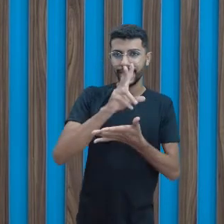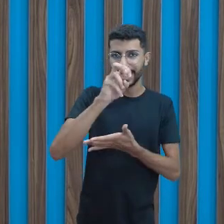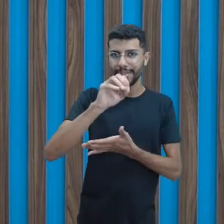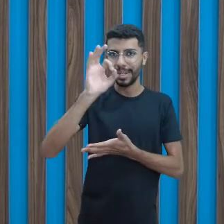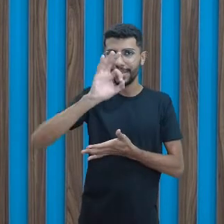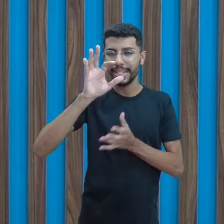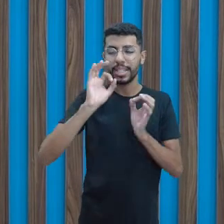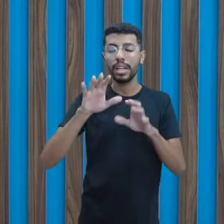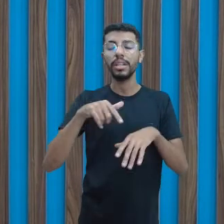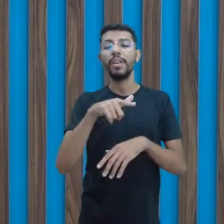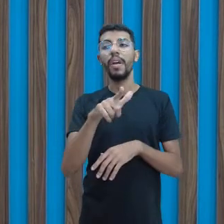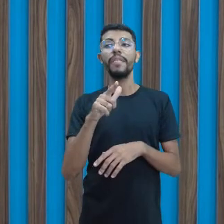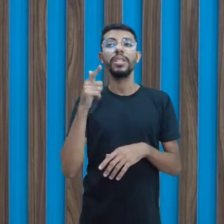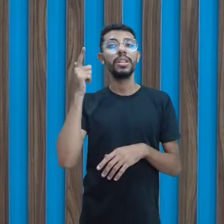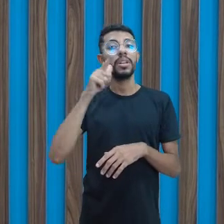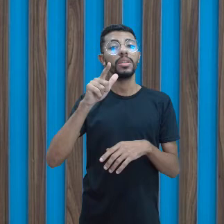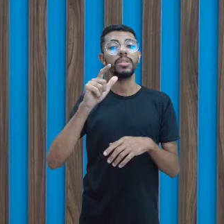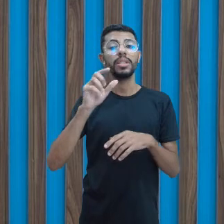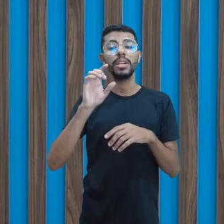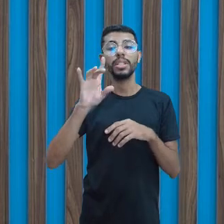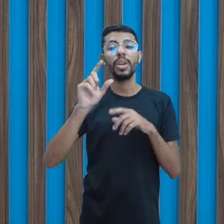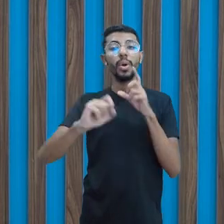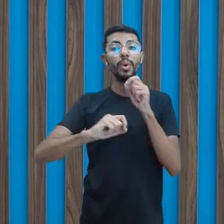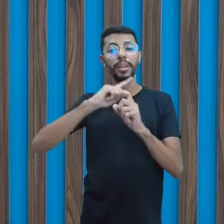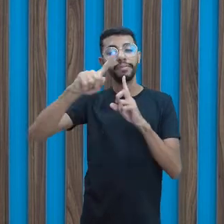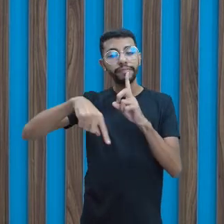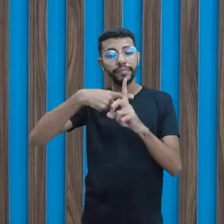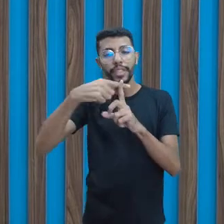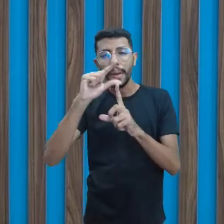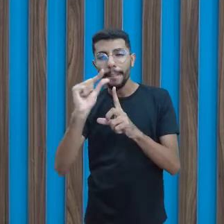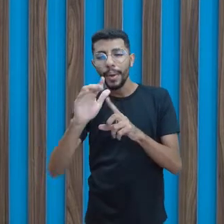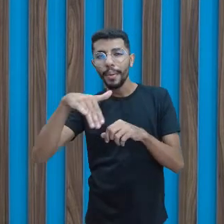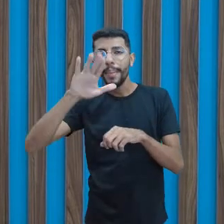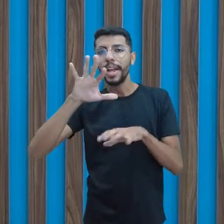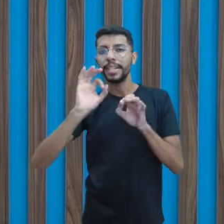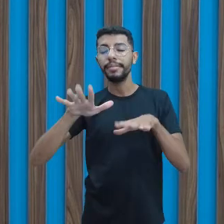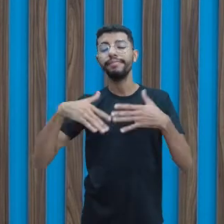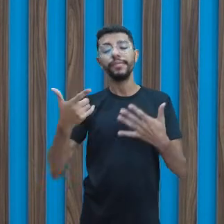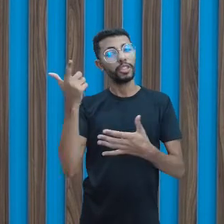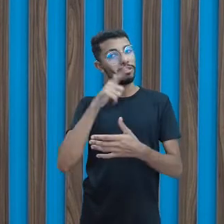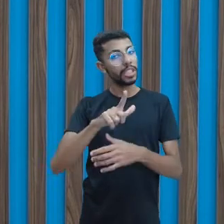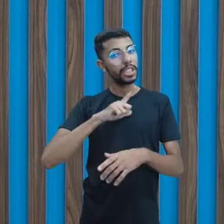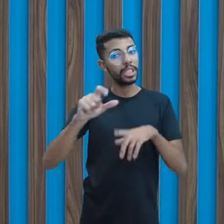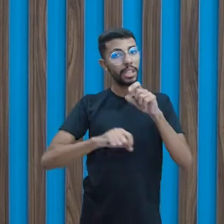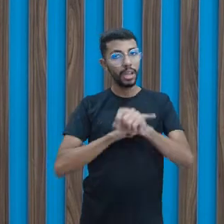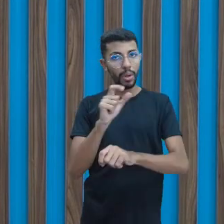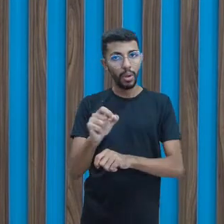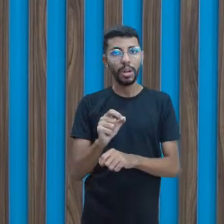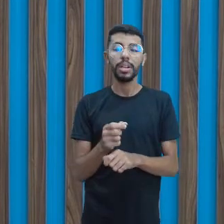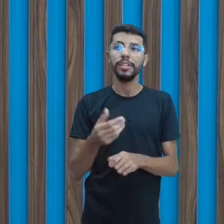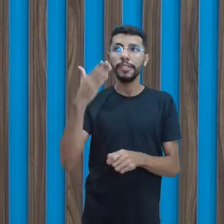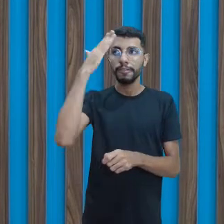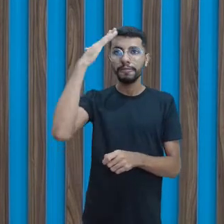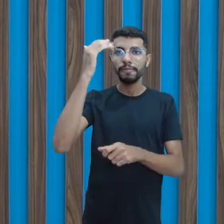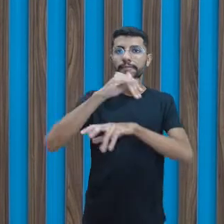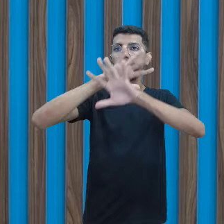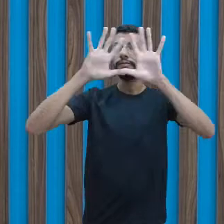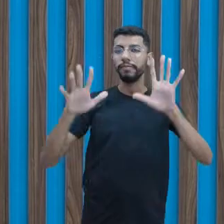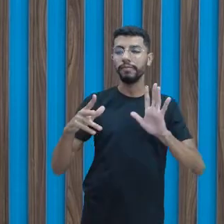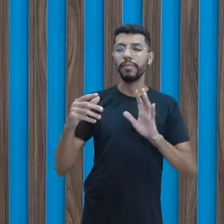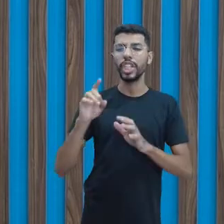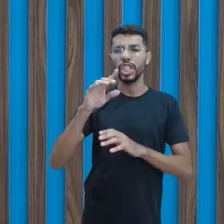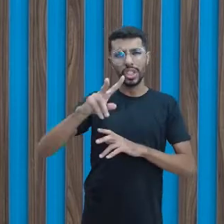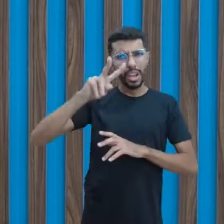visto, você é só acrescentar mais algum pouquinho, tá? Então, você já consegue ter essa noção, tá? Não só para